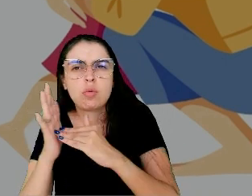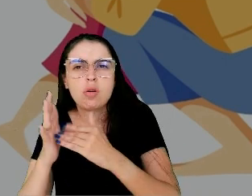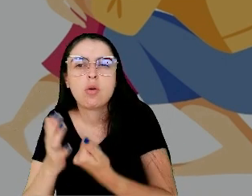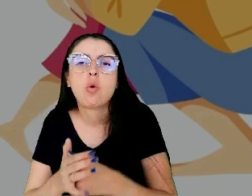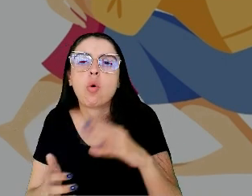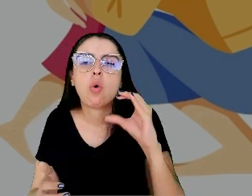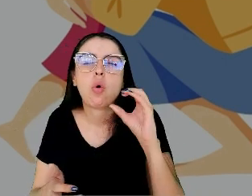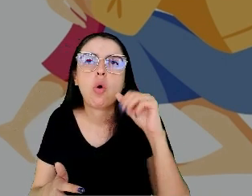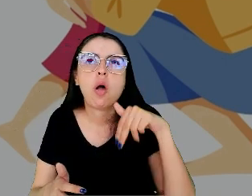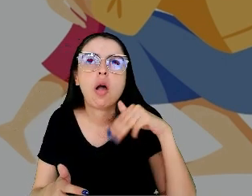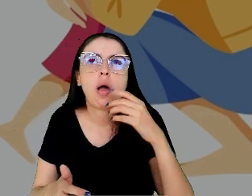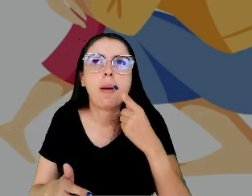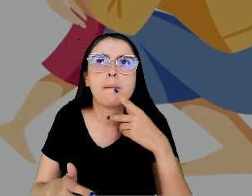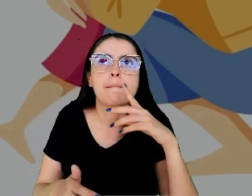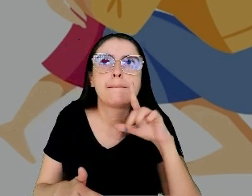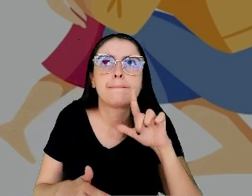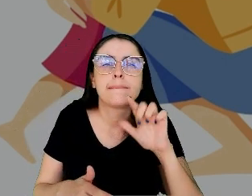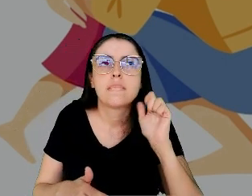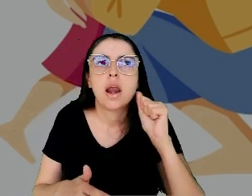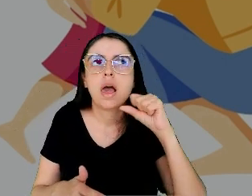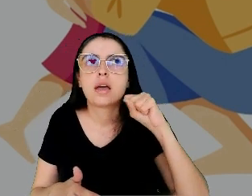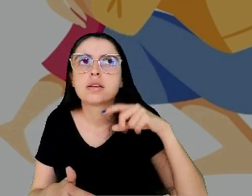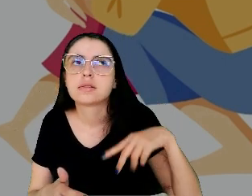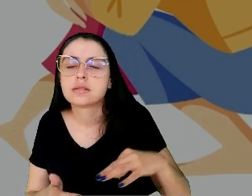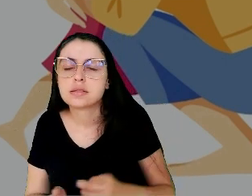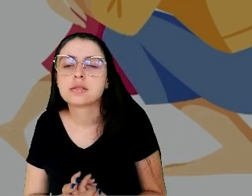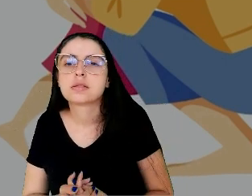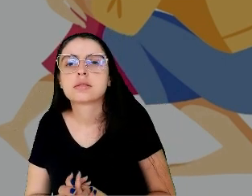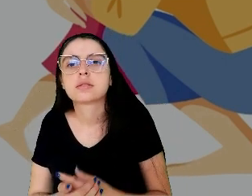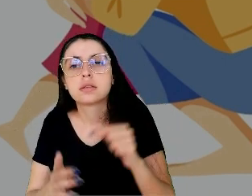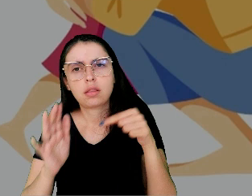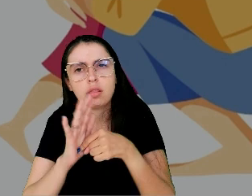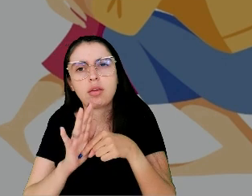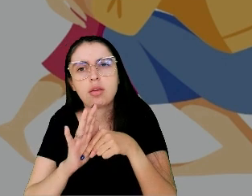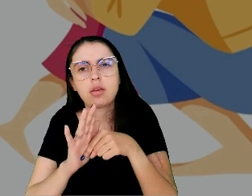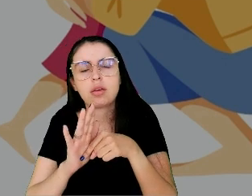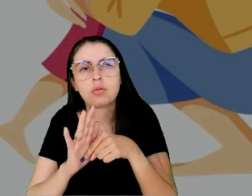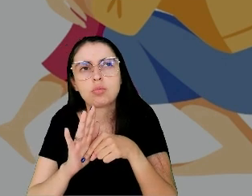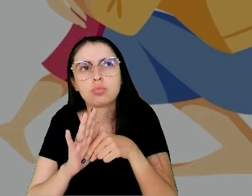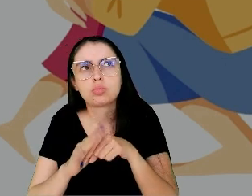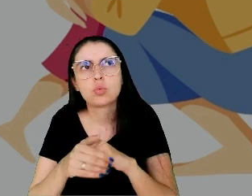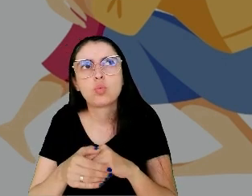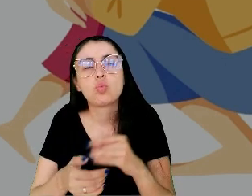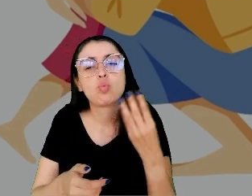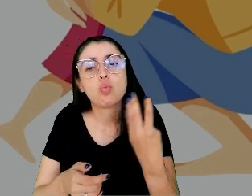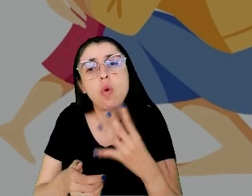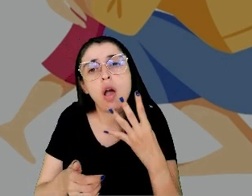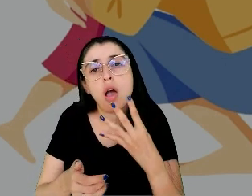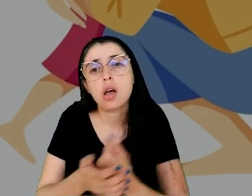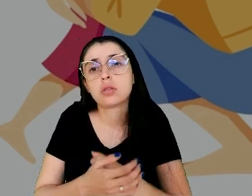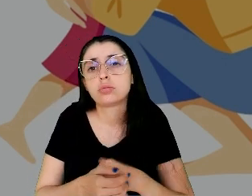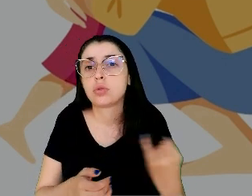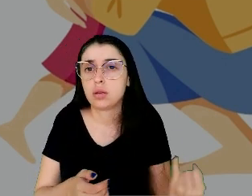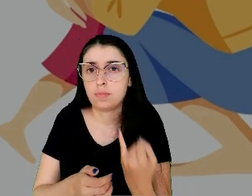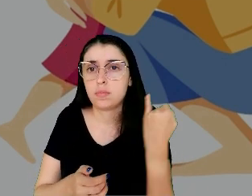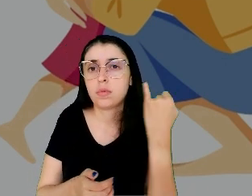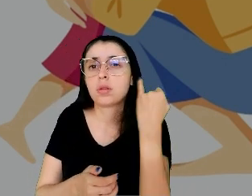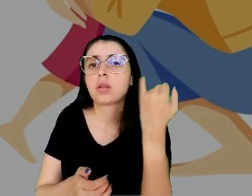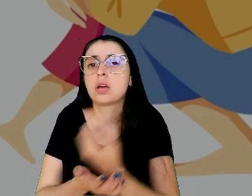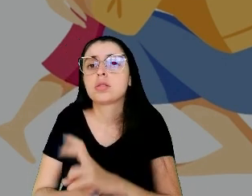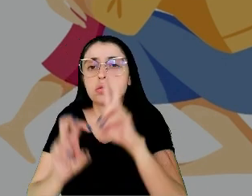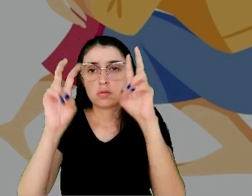compliance e due diligence, acabou colocando de 4 prioritárias